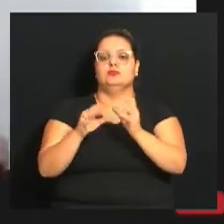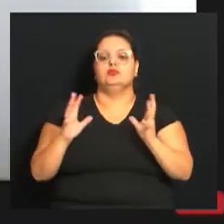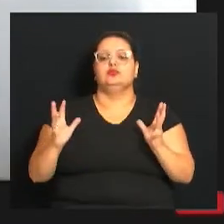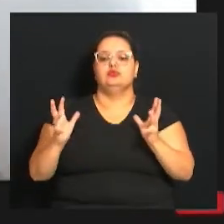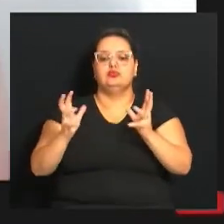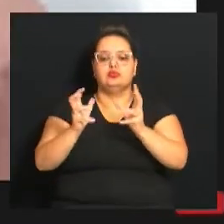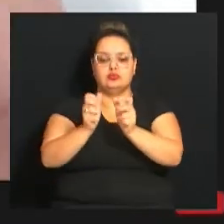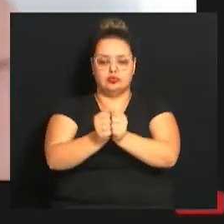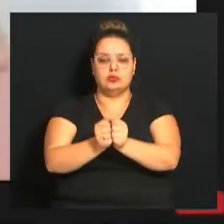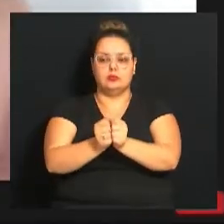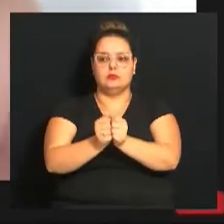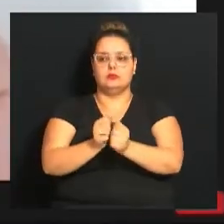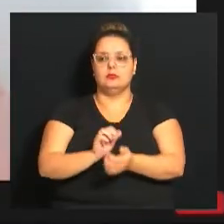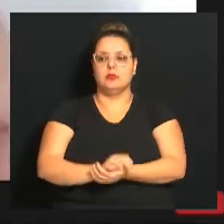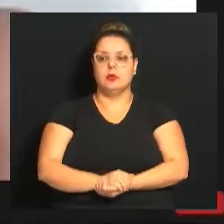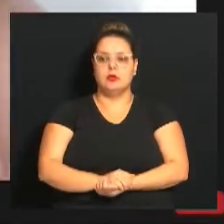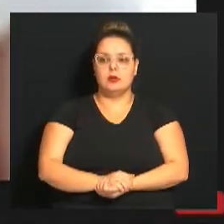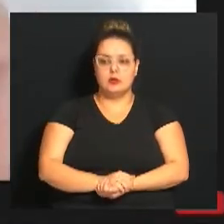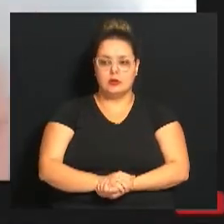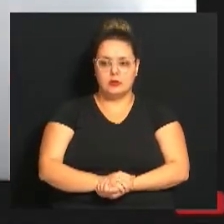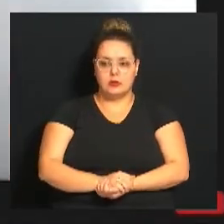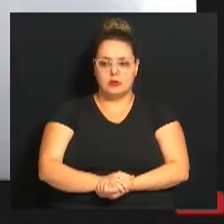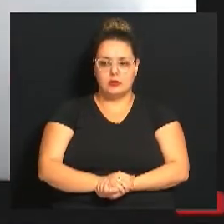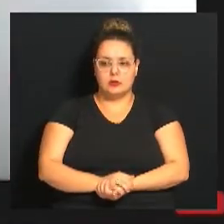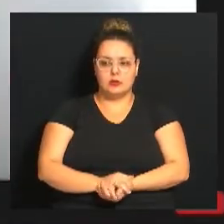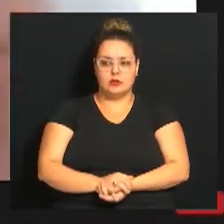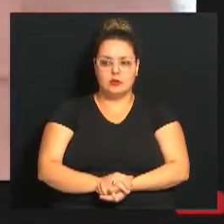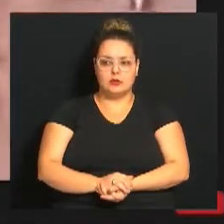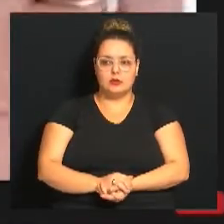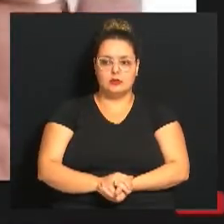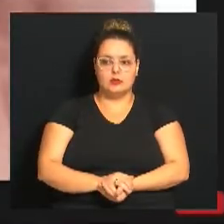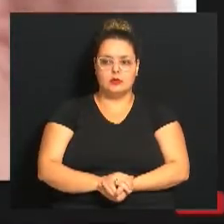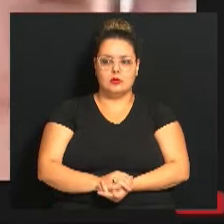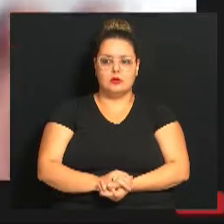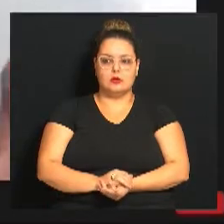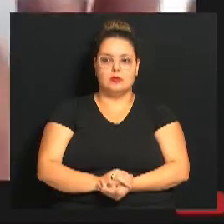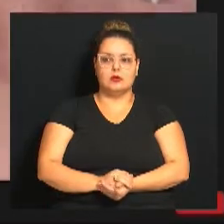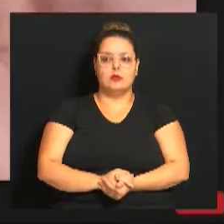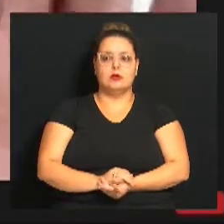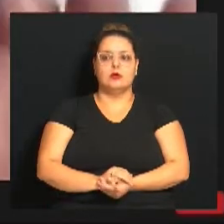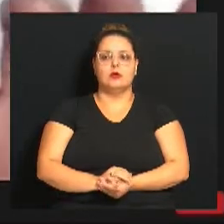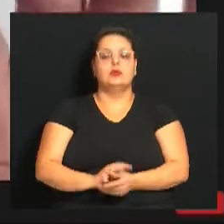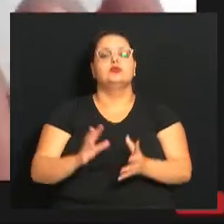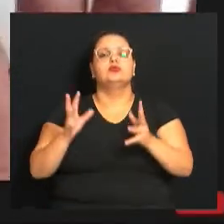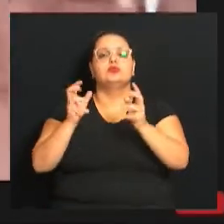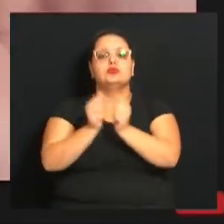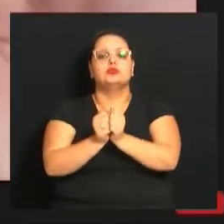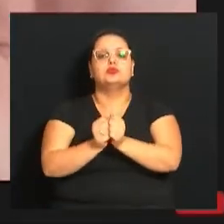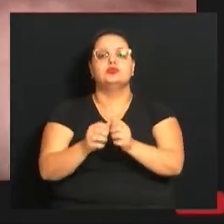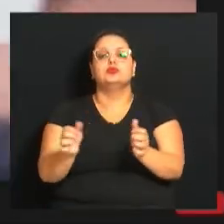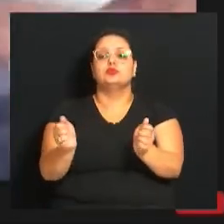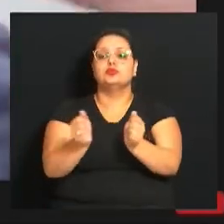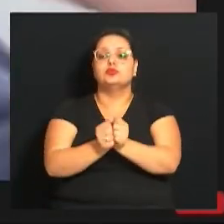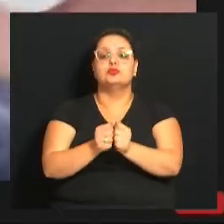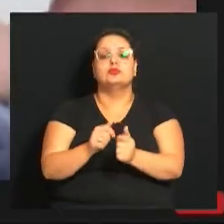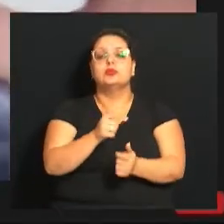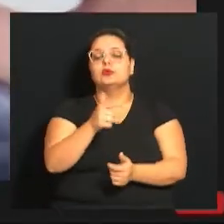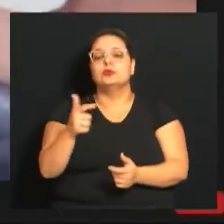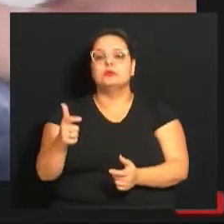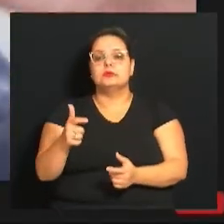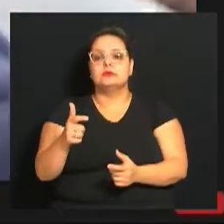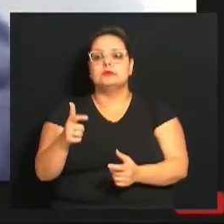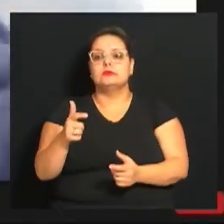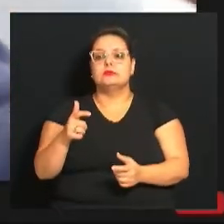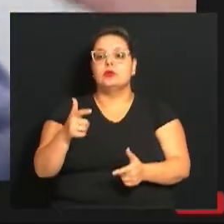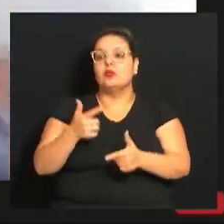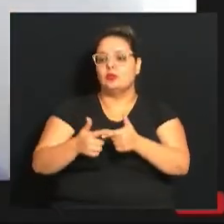um share do bolso do assinante e ficou tudo bem. Não teve tanto impacto na TV por